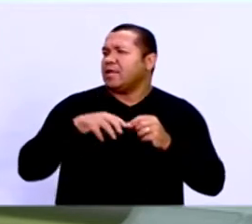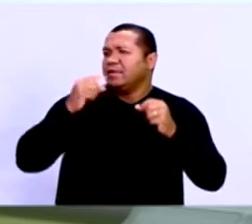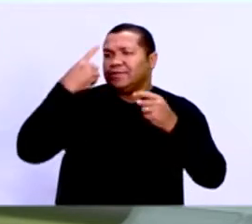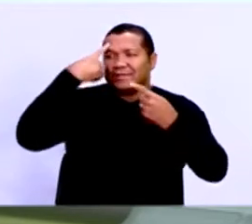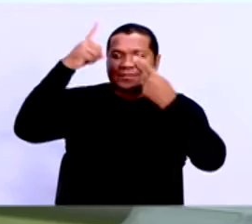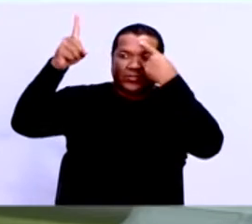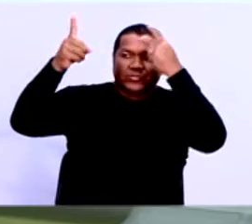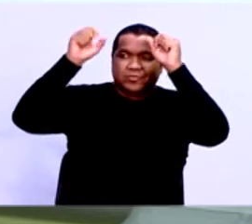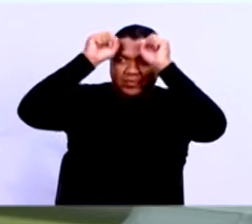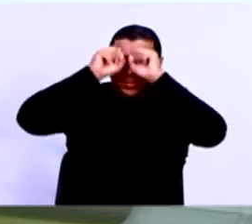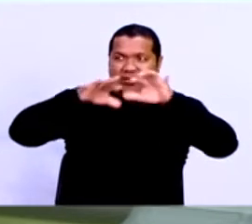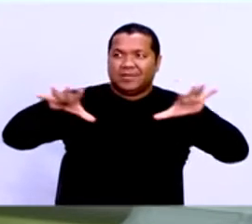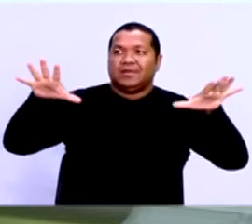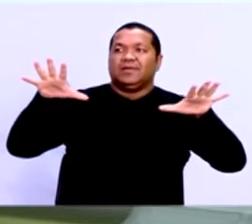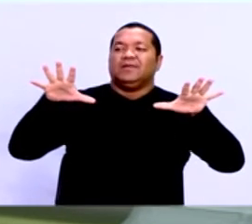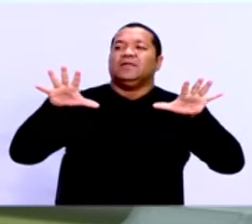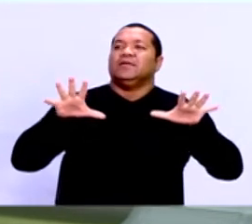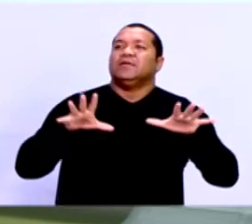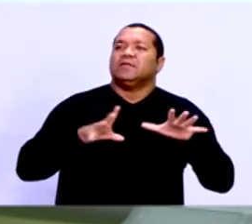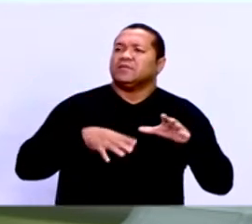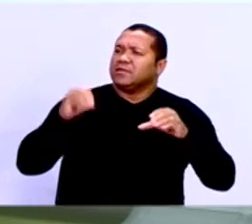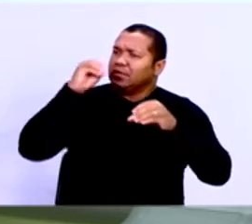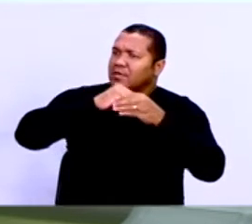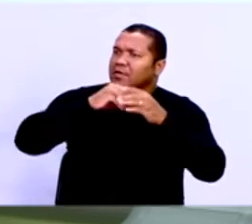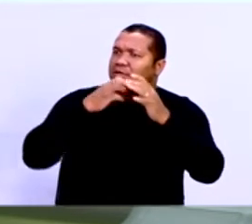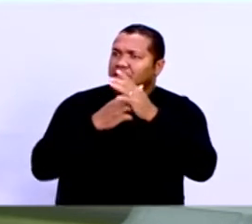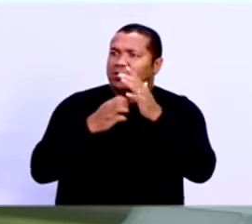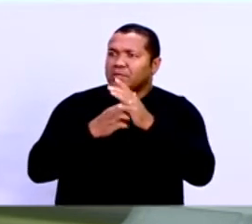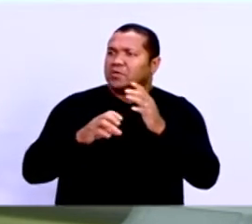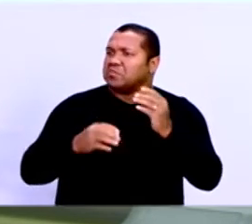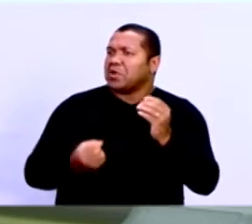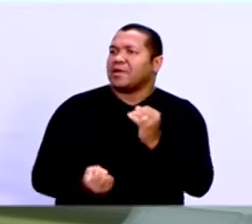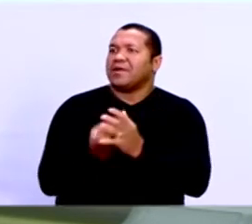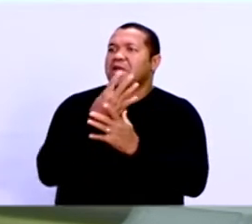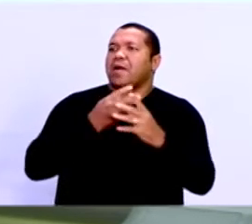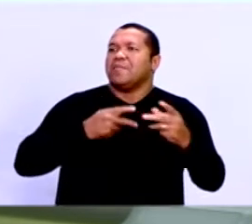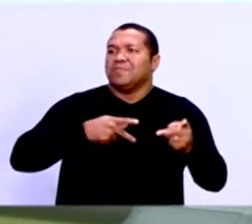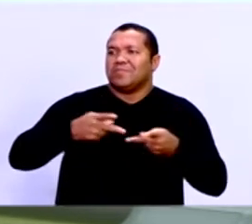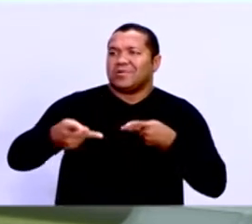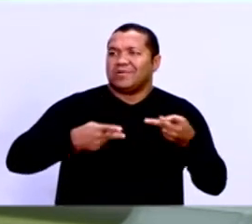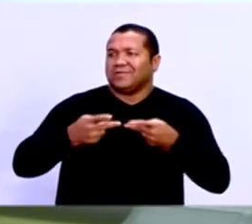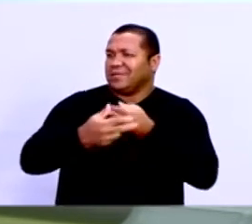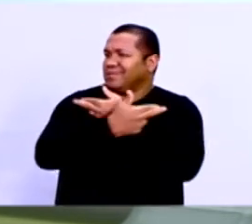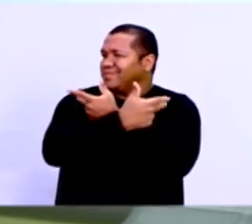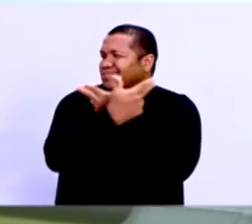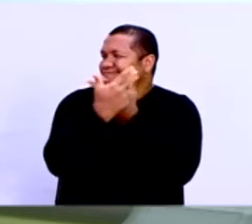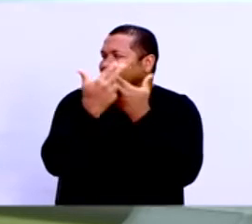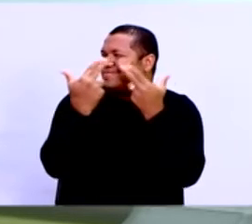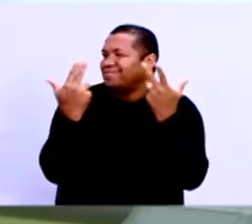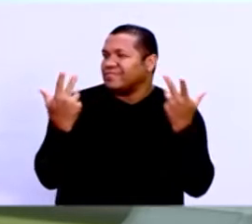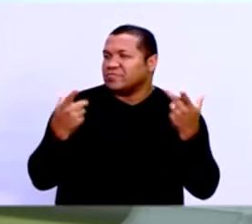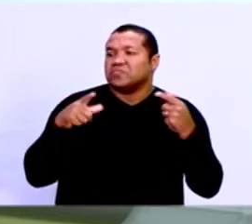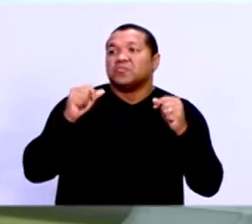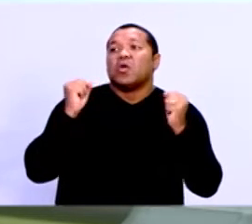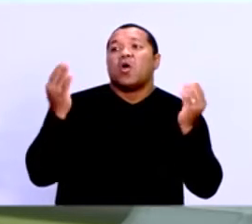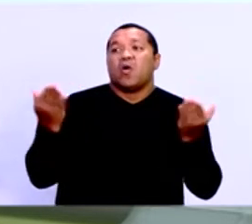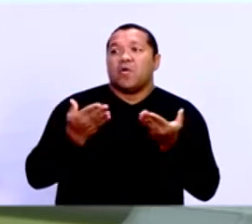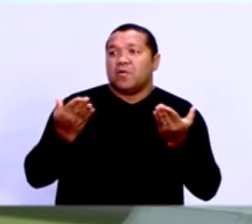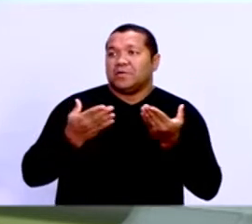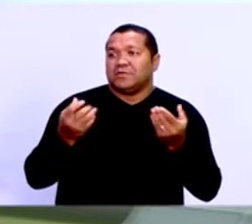dentro de empresas para desenvolver qualquer tipo de projeto tanto faz o sistema ou projetos construções